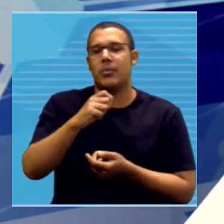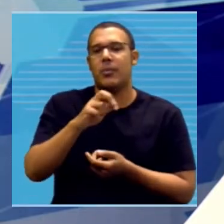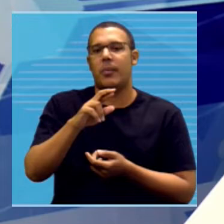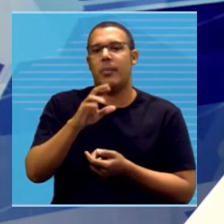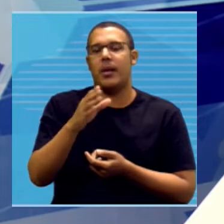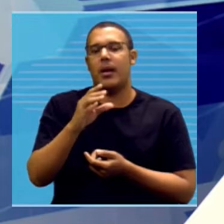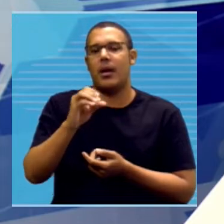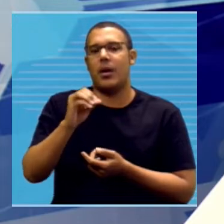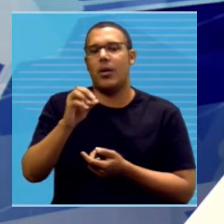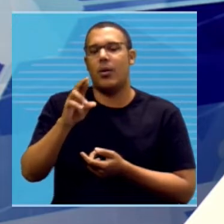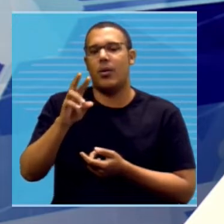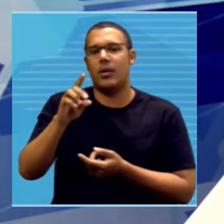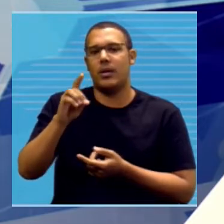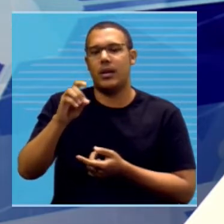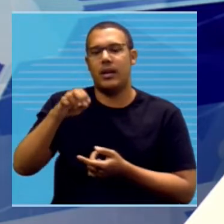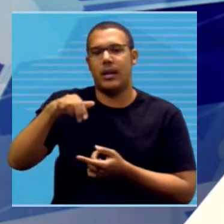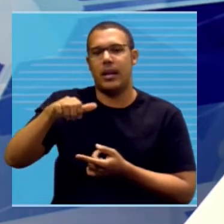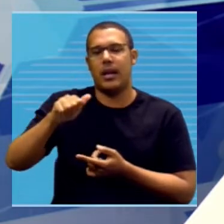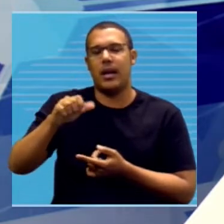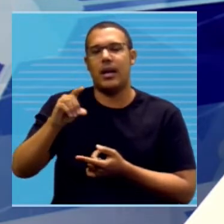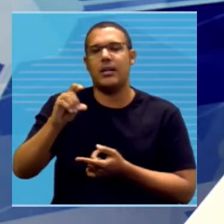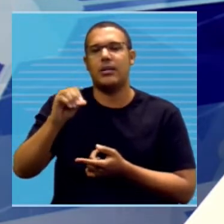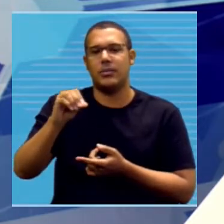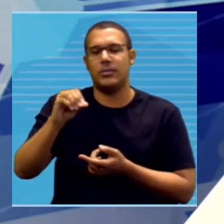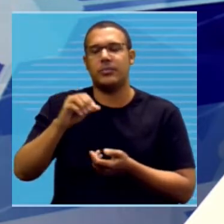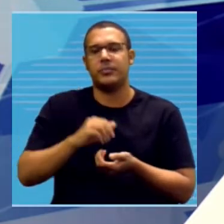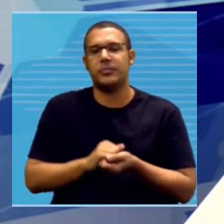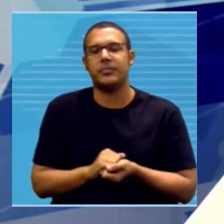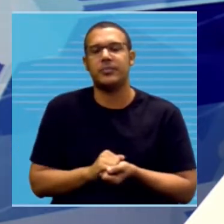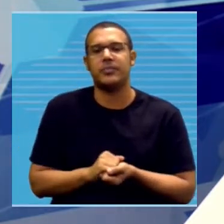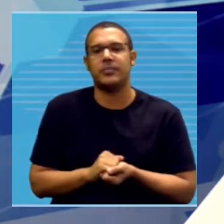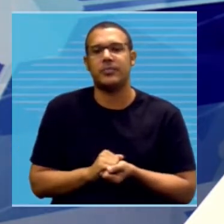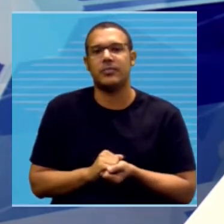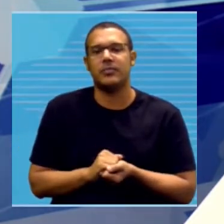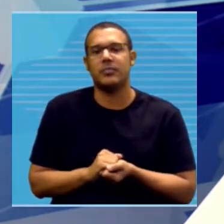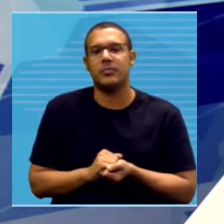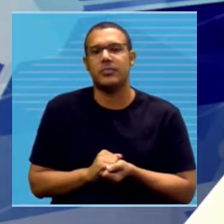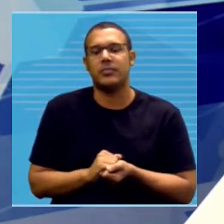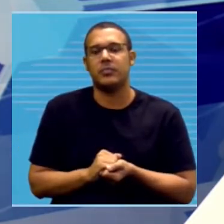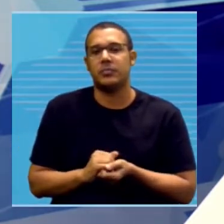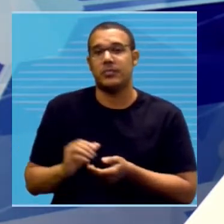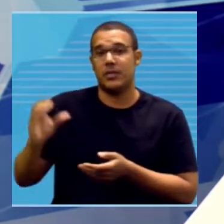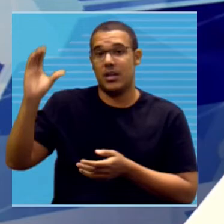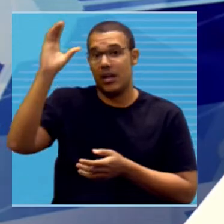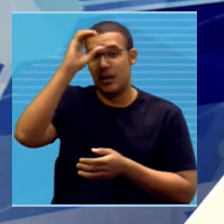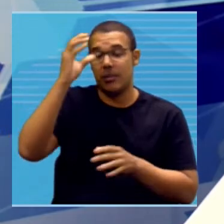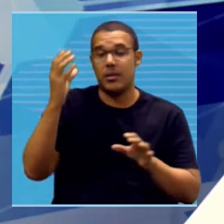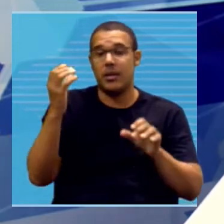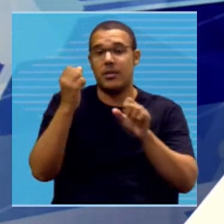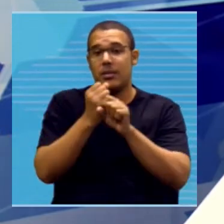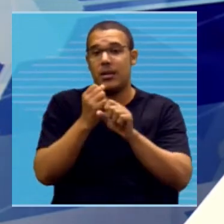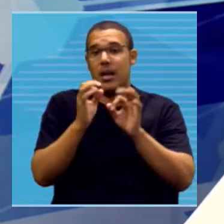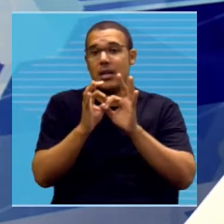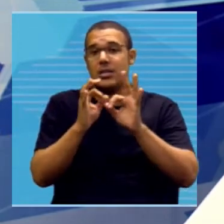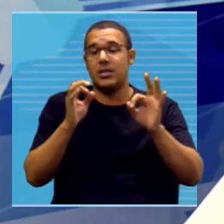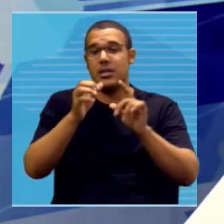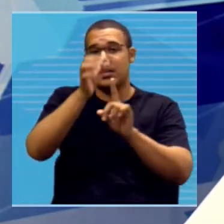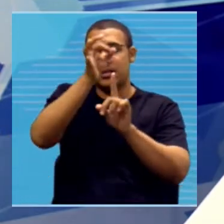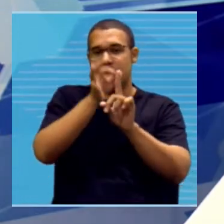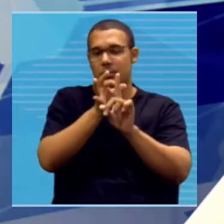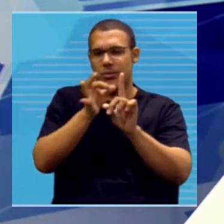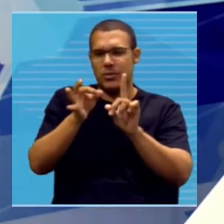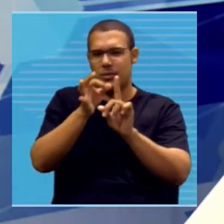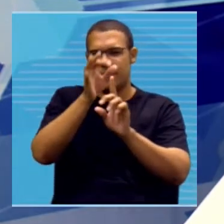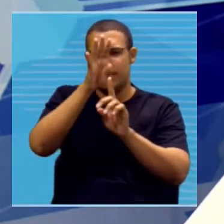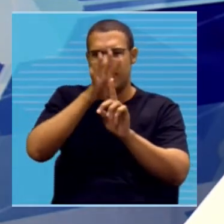mas conhecendo-se vários desses pontos no plano Nós aprendemos também a calcular a distância entre eles e vai